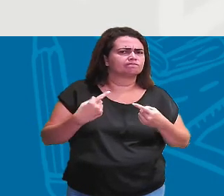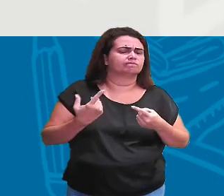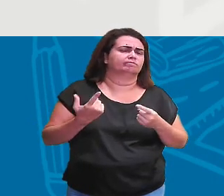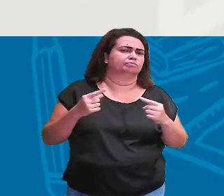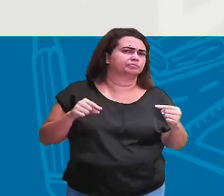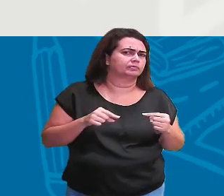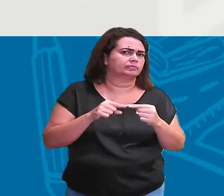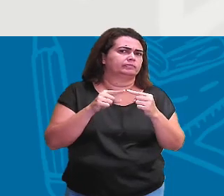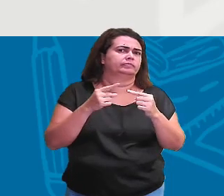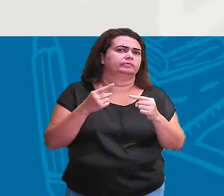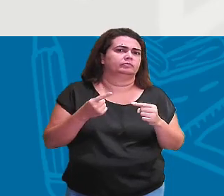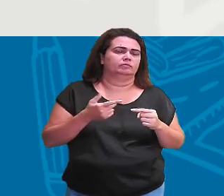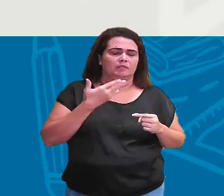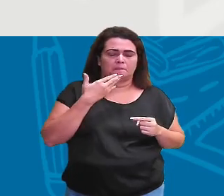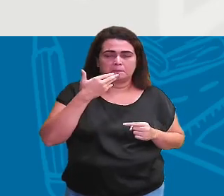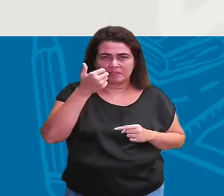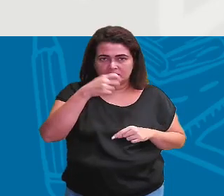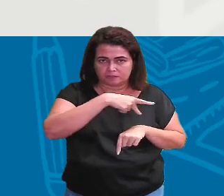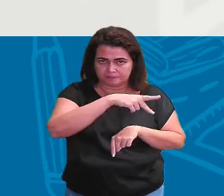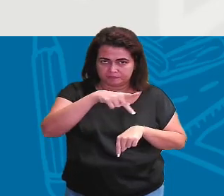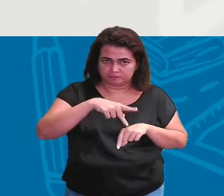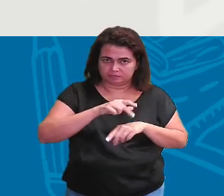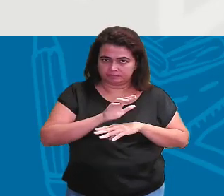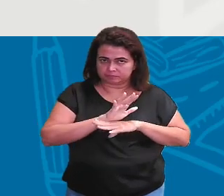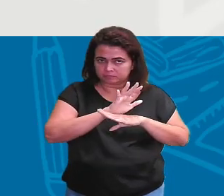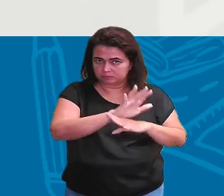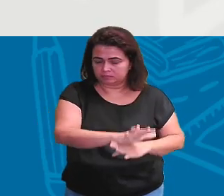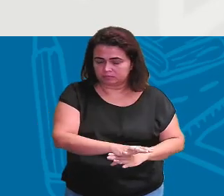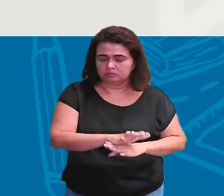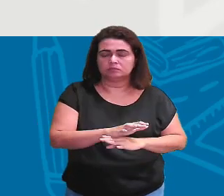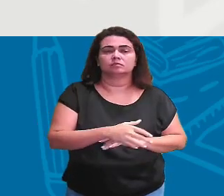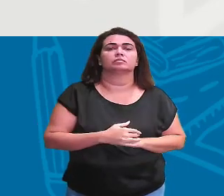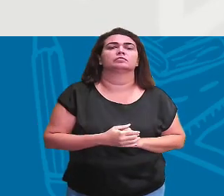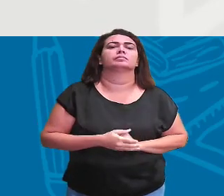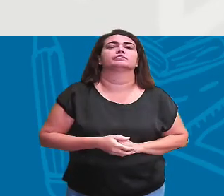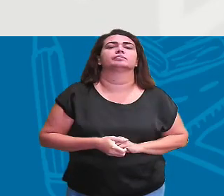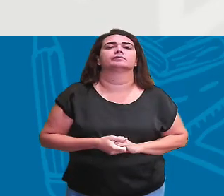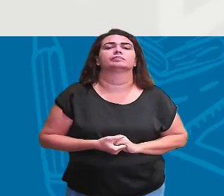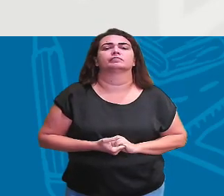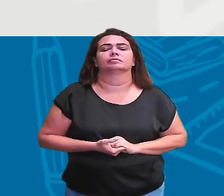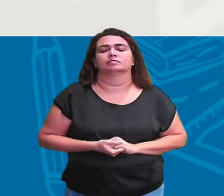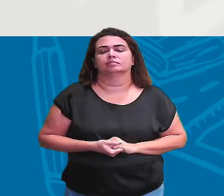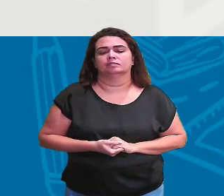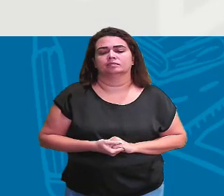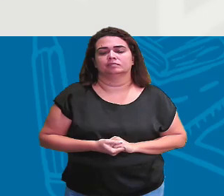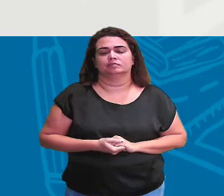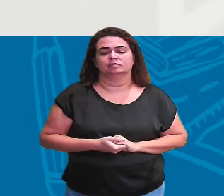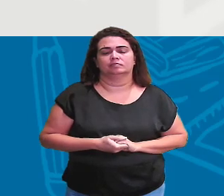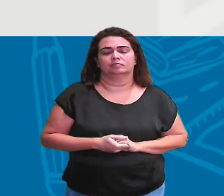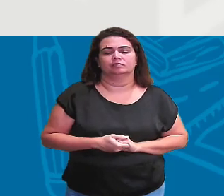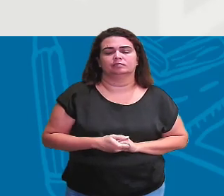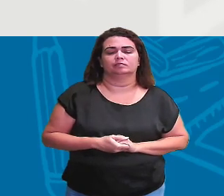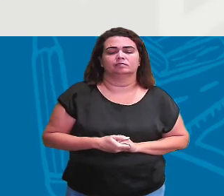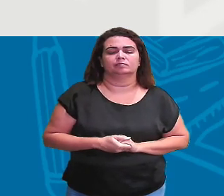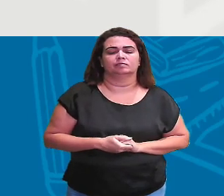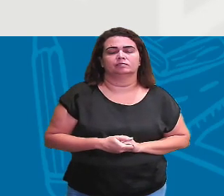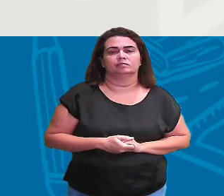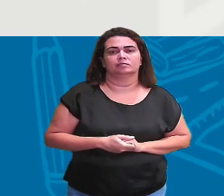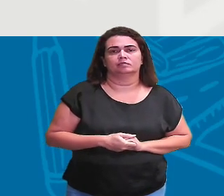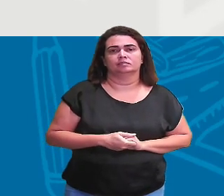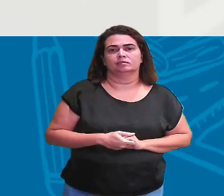ter um alinhamento e poder fazer política, quem sabe, assim, realizar políticas econômicas que beneficiem